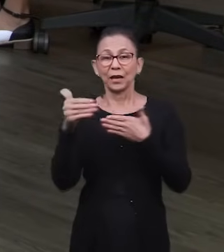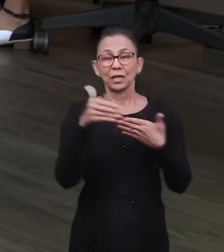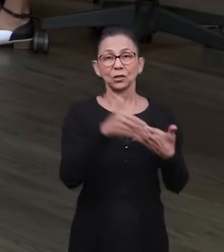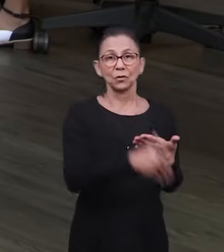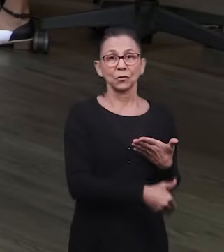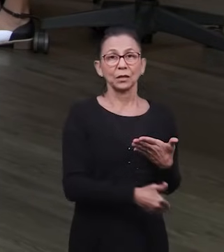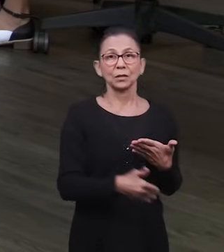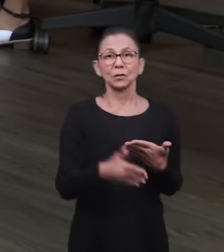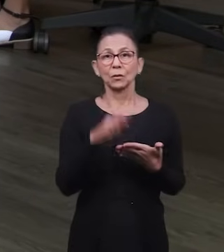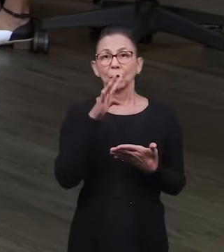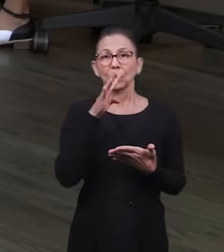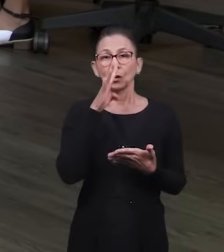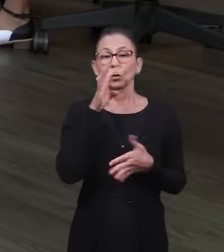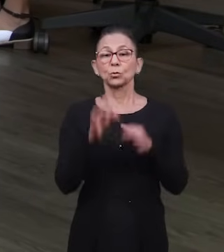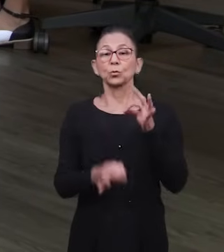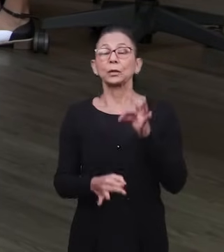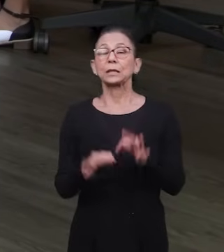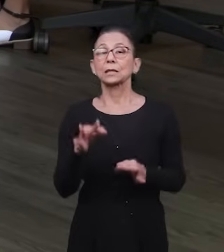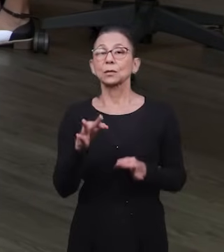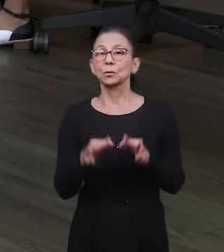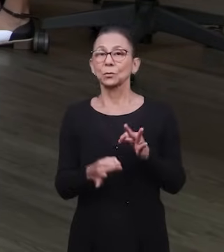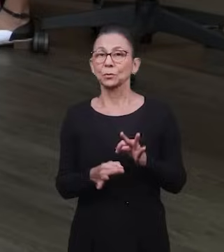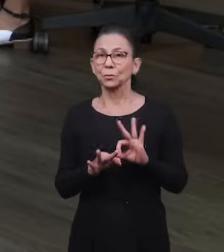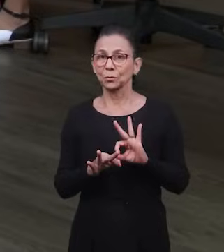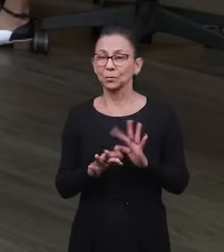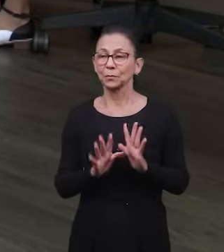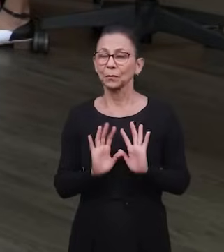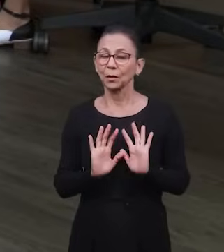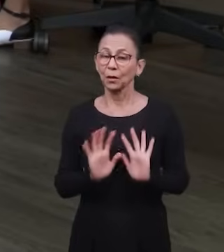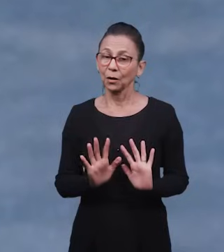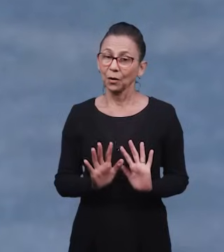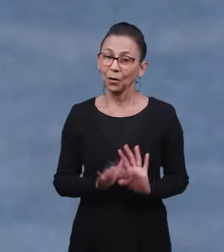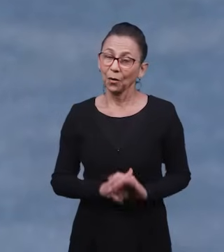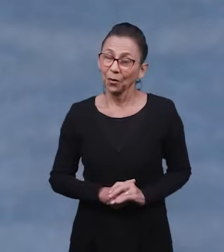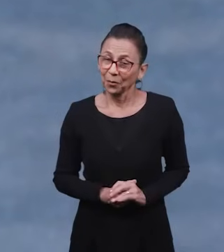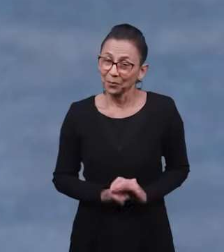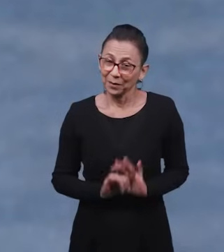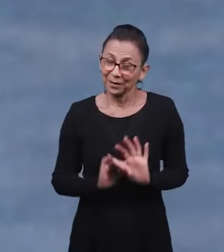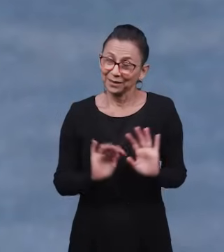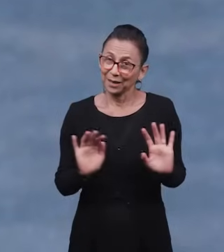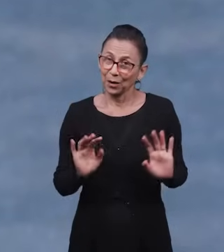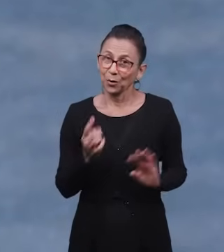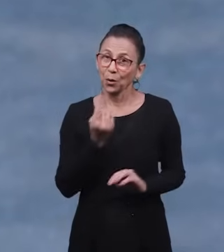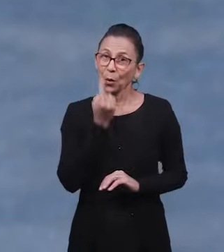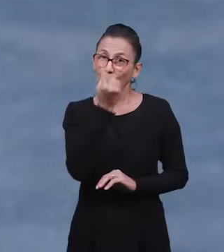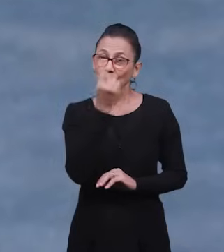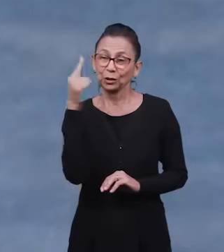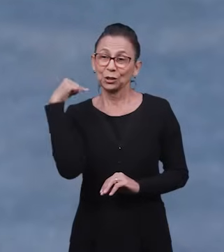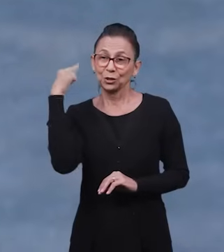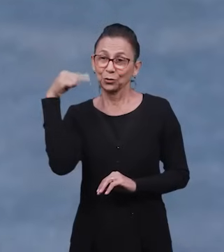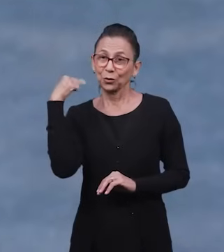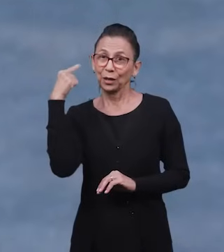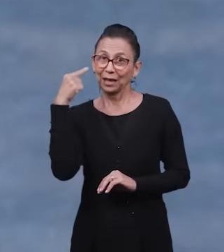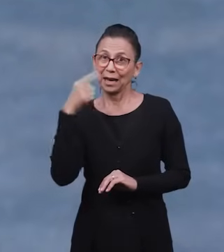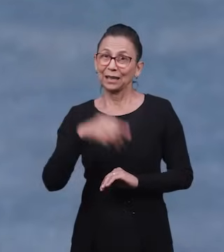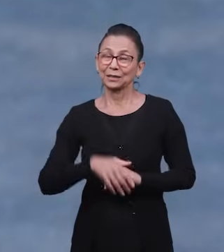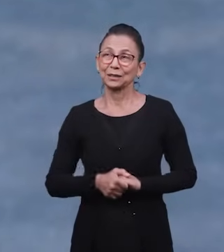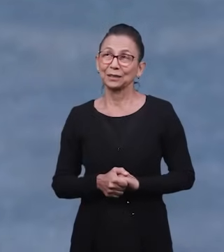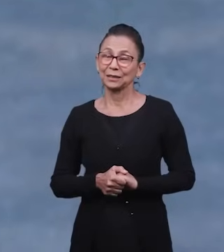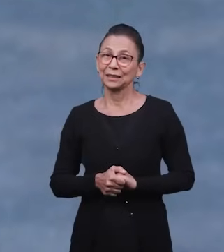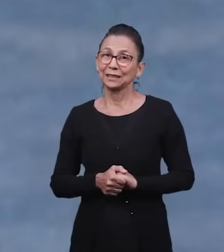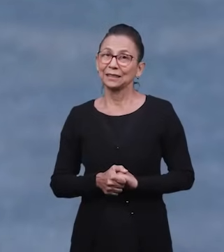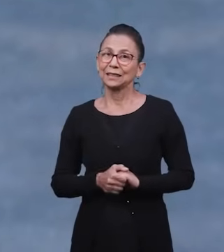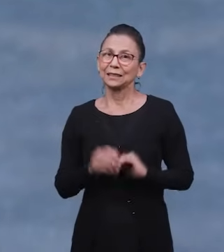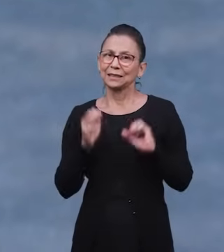você é advogado, trata do assunto do juízo aí. Não, na verdade, nesse caso aí, o único advogado que pode fazer qualquer coisa por nós